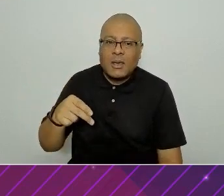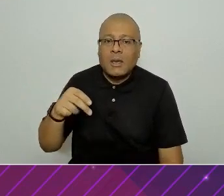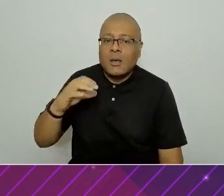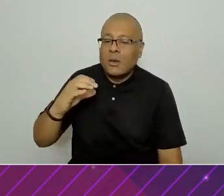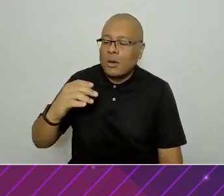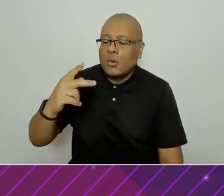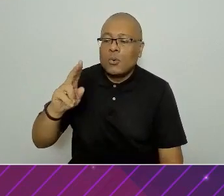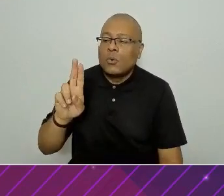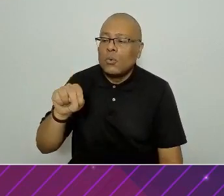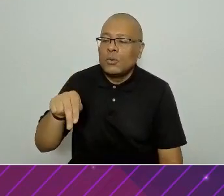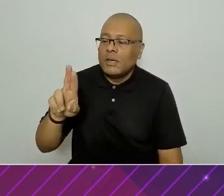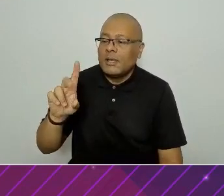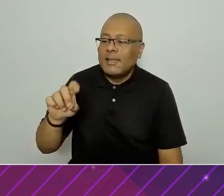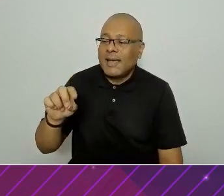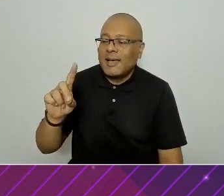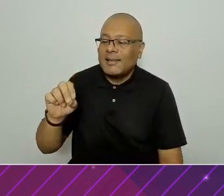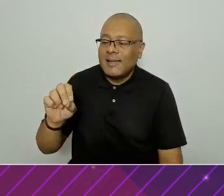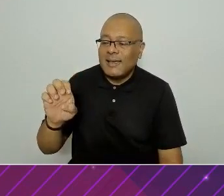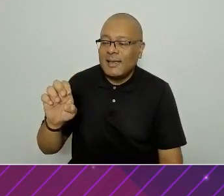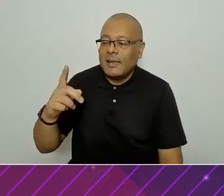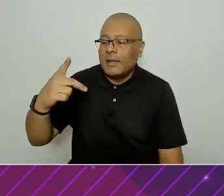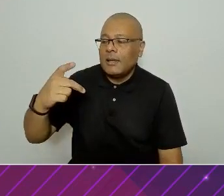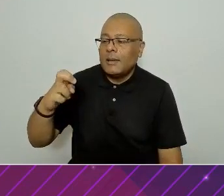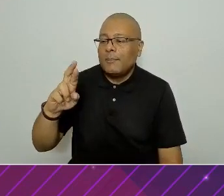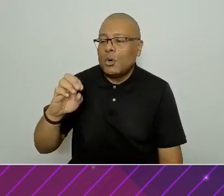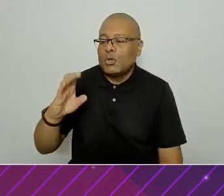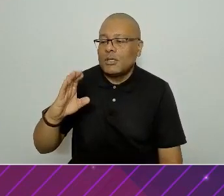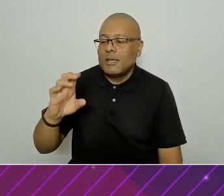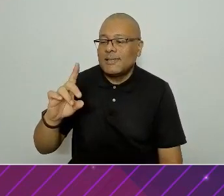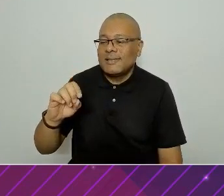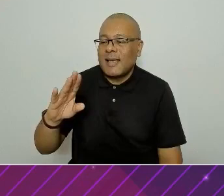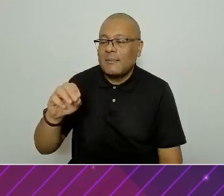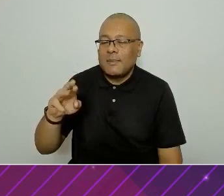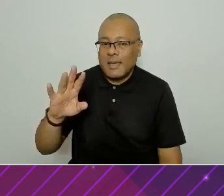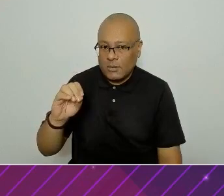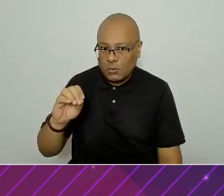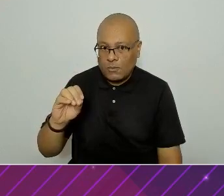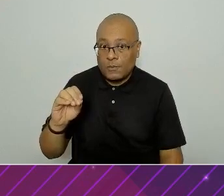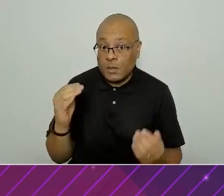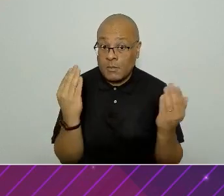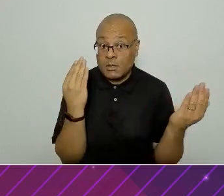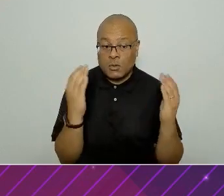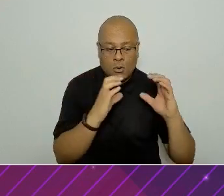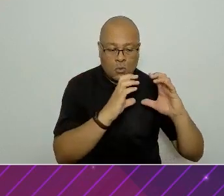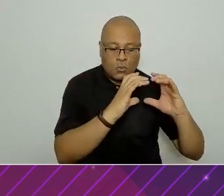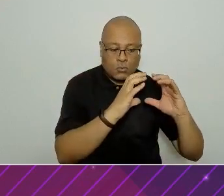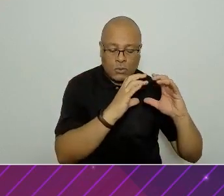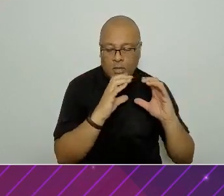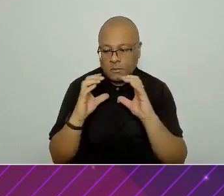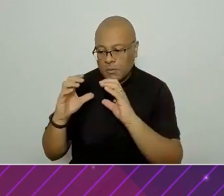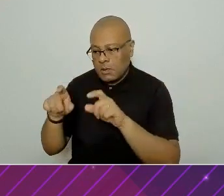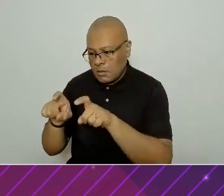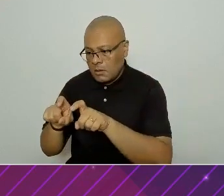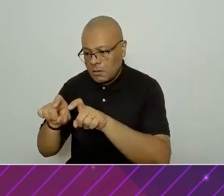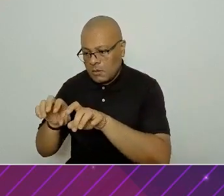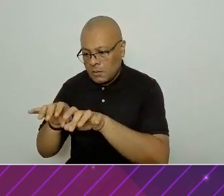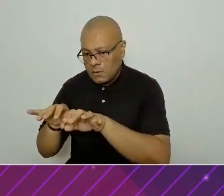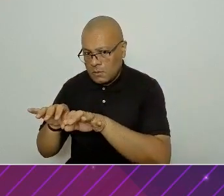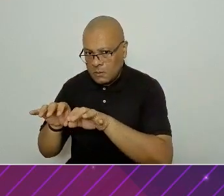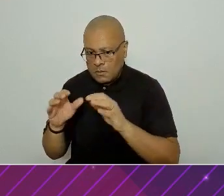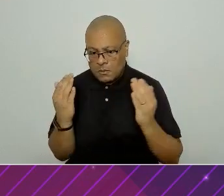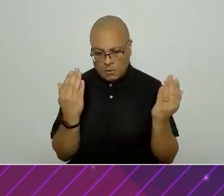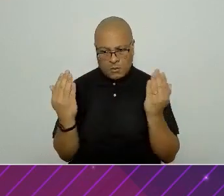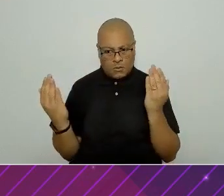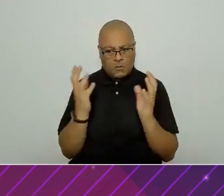neural. Mas se for comparar com o cérebro, com o seu cérebro, né? Se você quiser ter uma comparação quantitativa até mesmo, para